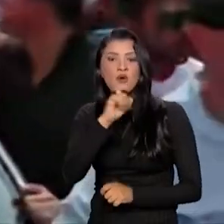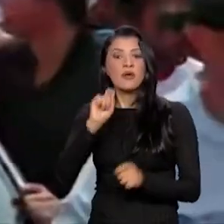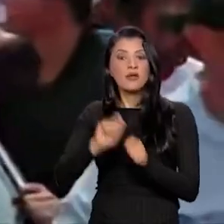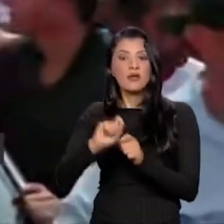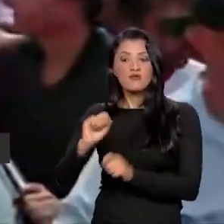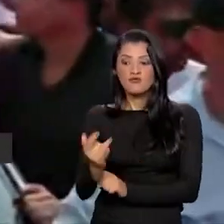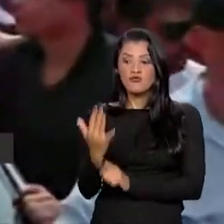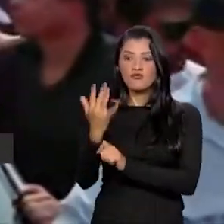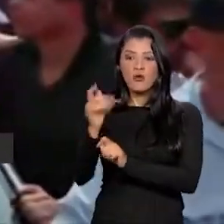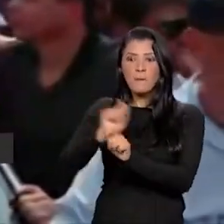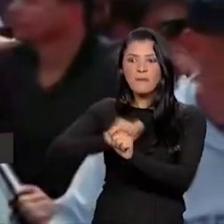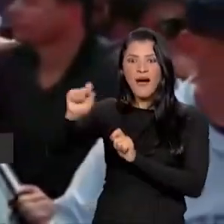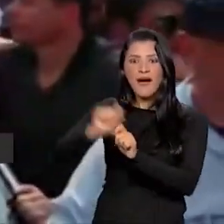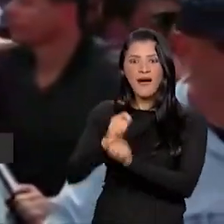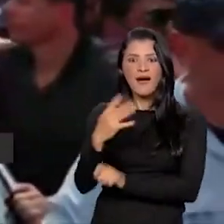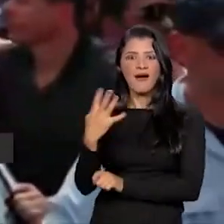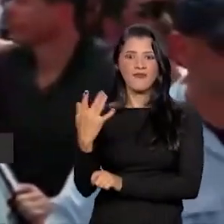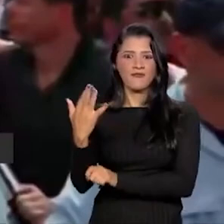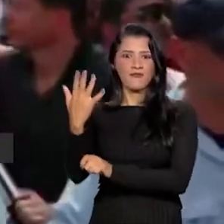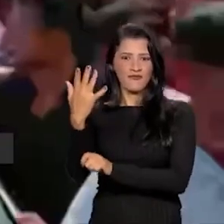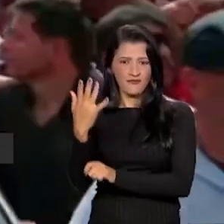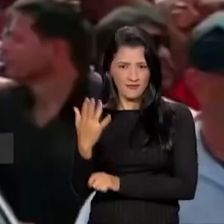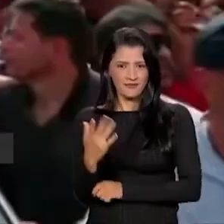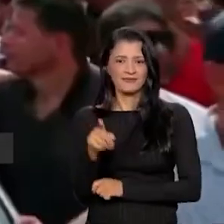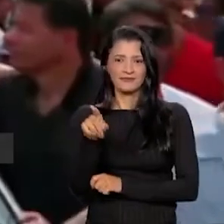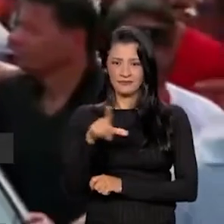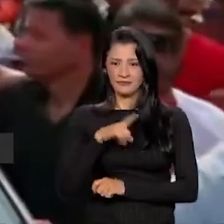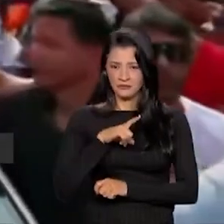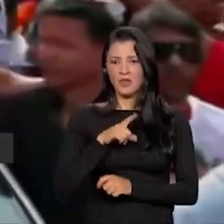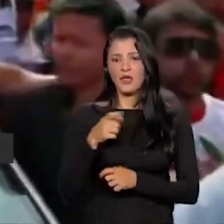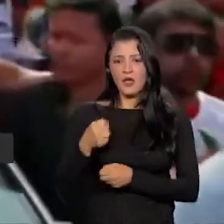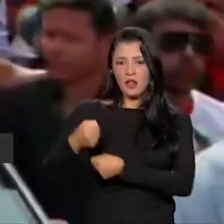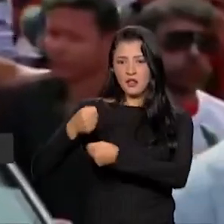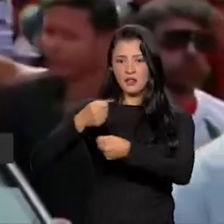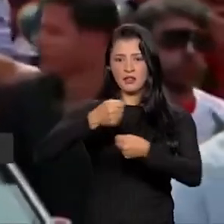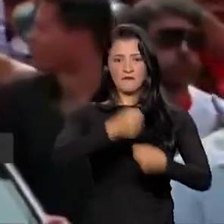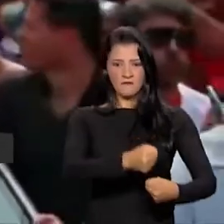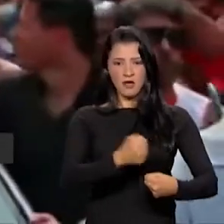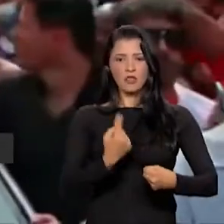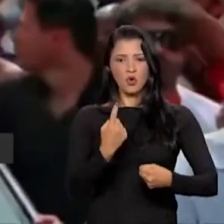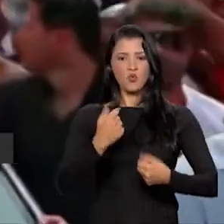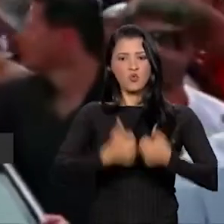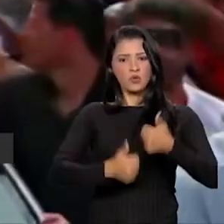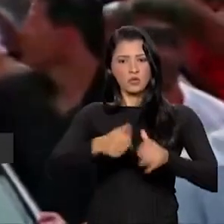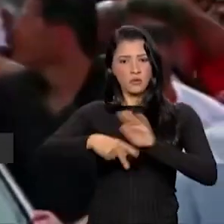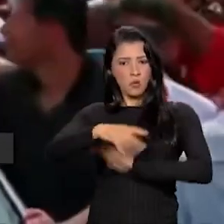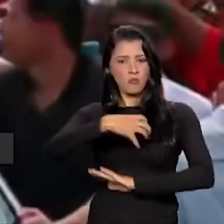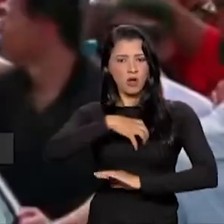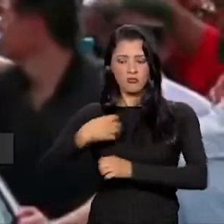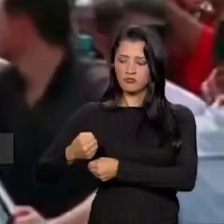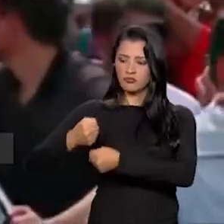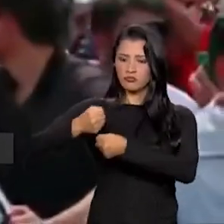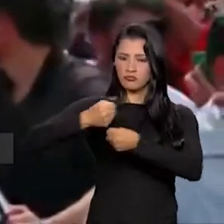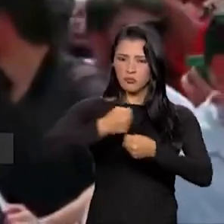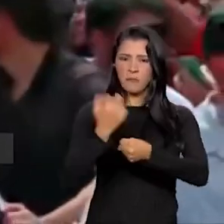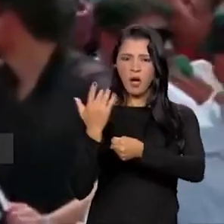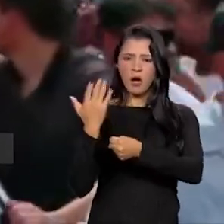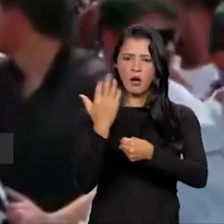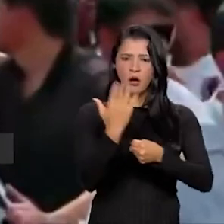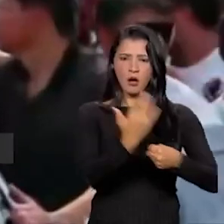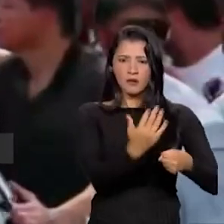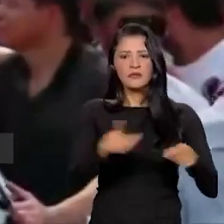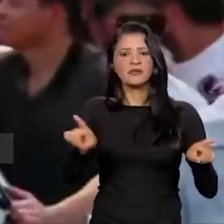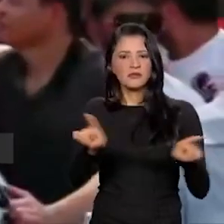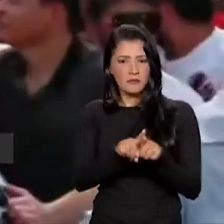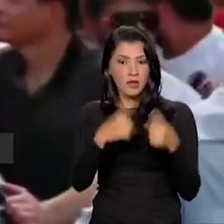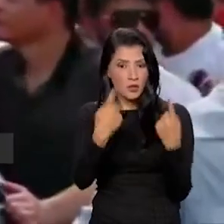fogo simbólico, geralmente levada por um atleta baiano, além da